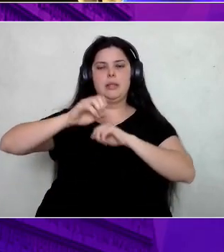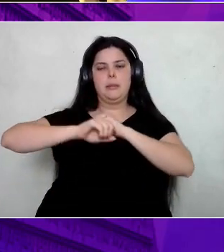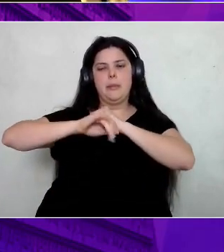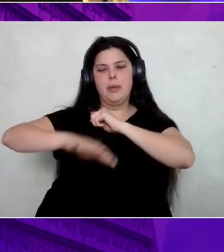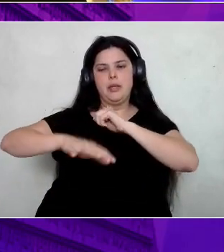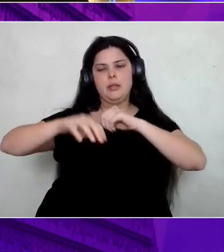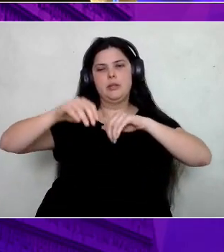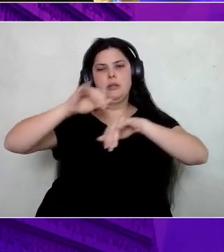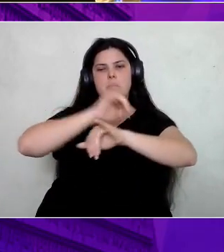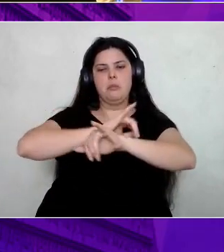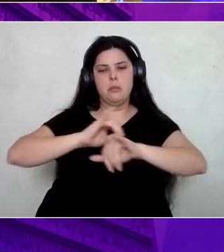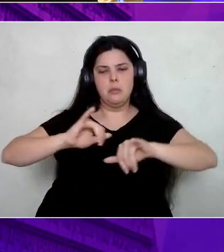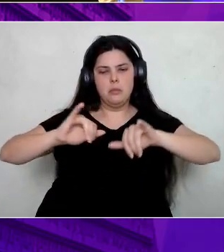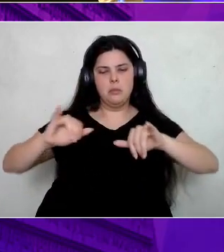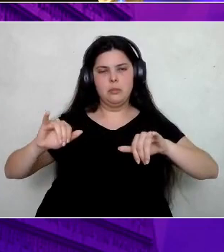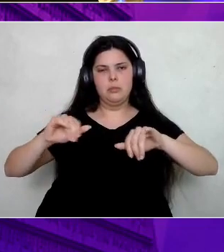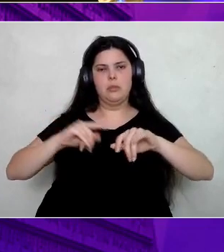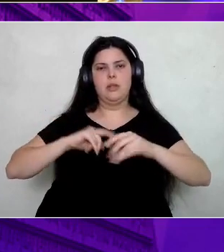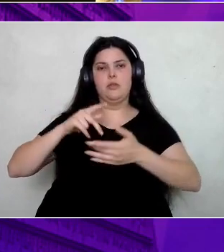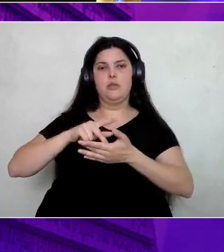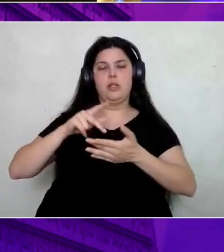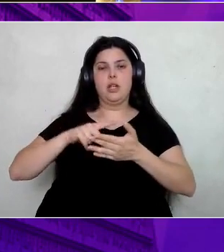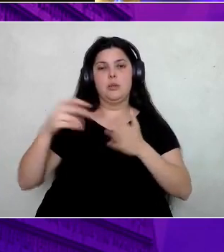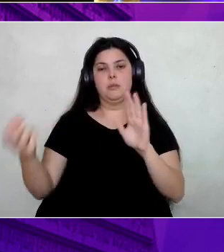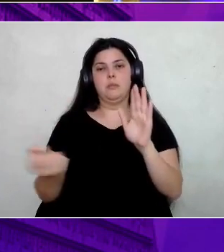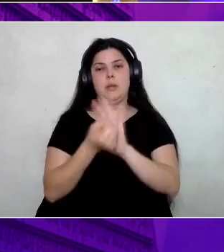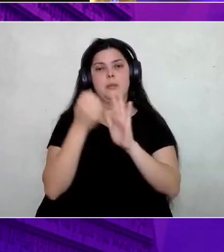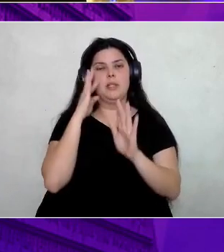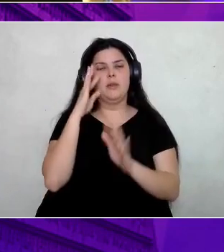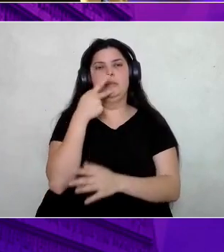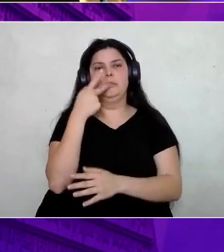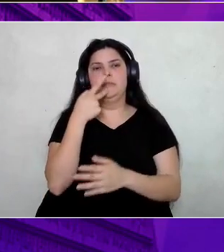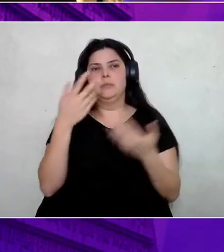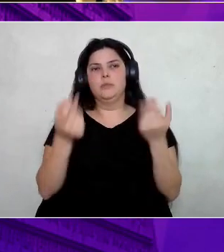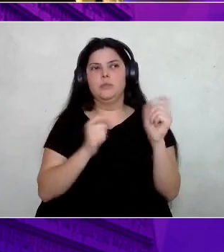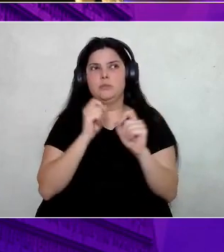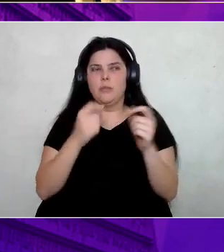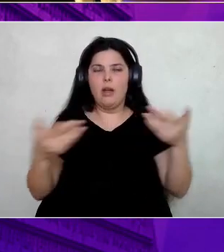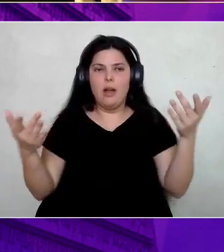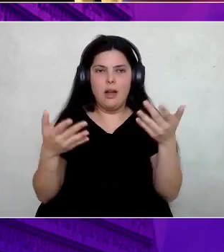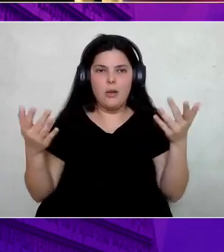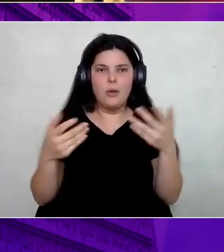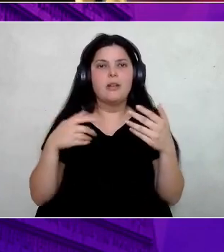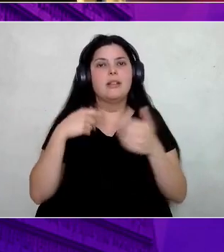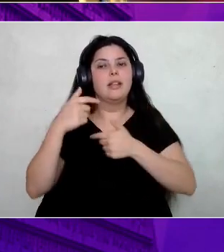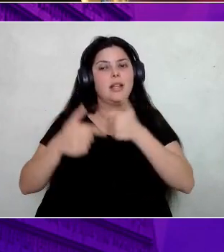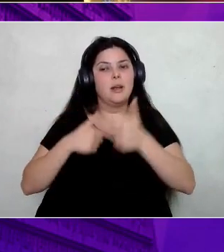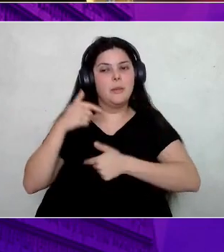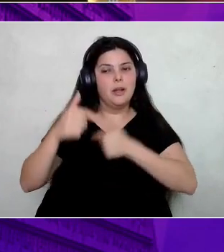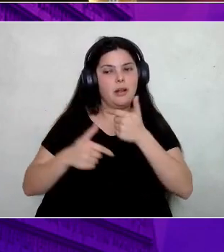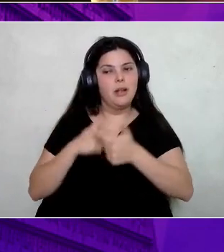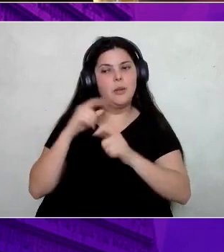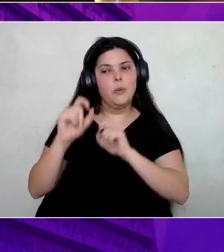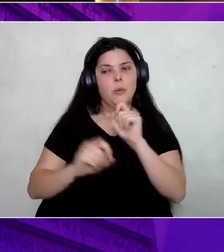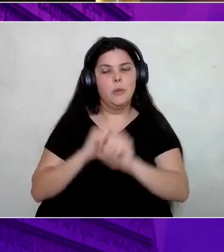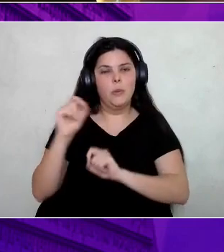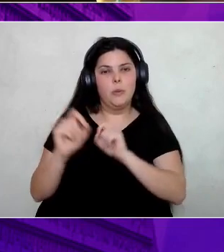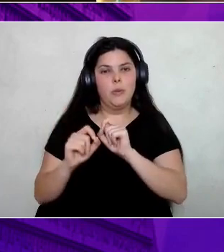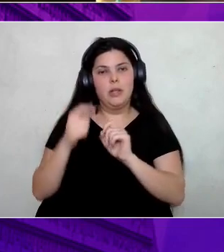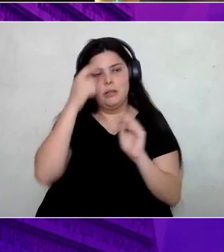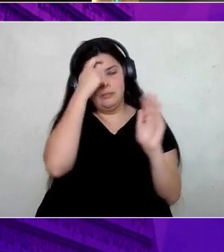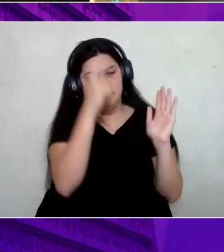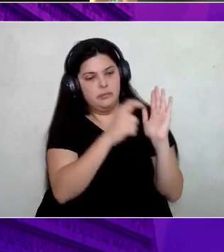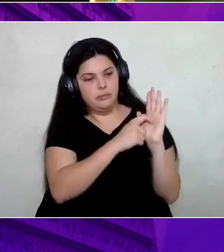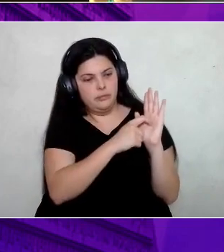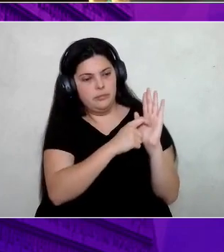a gente teve ali realmente um marco que a gente falou, bom, a partir de agora, a gente está trabalhando não só como inteligência artificial, mas com